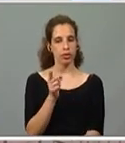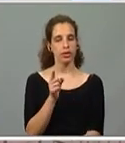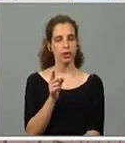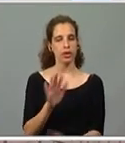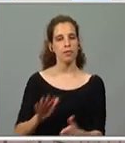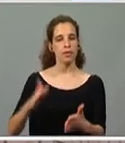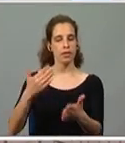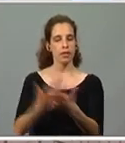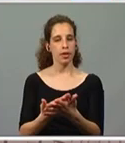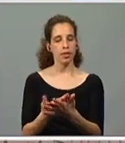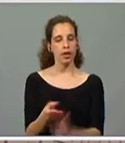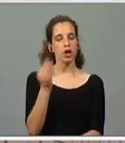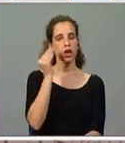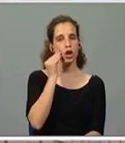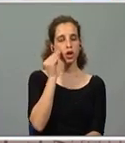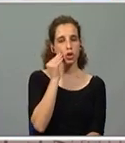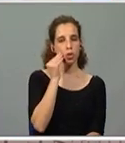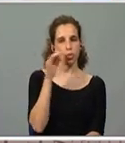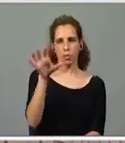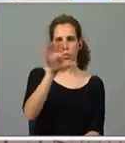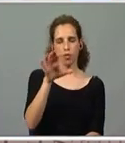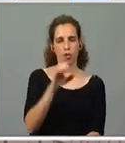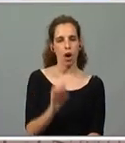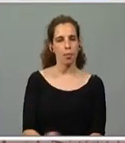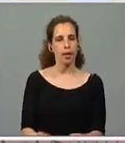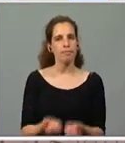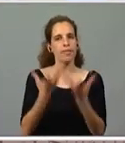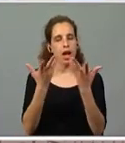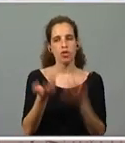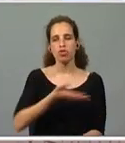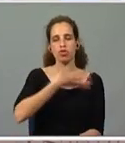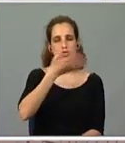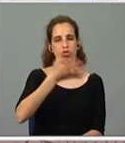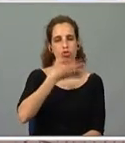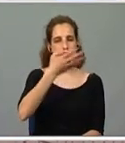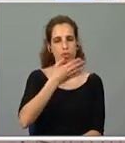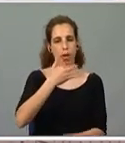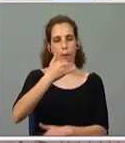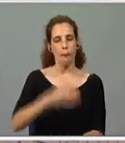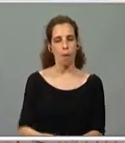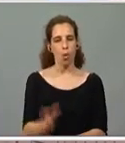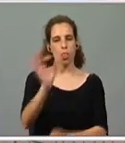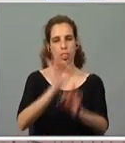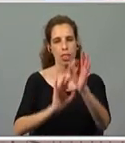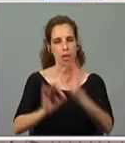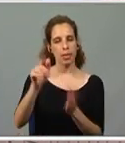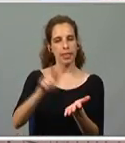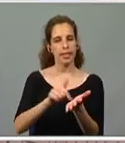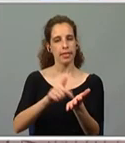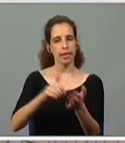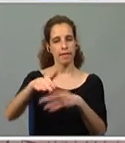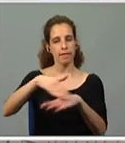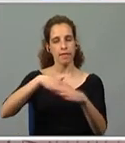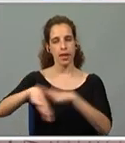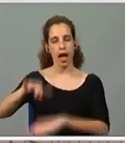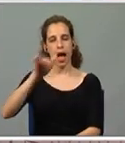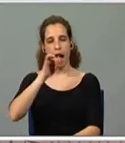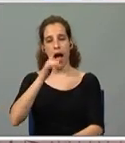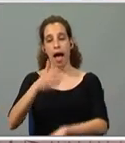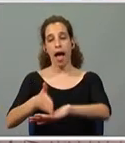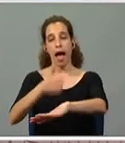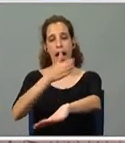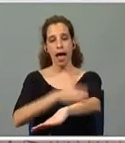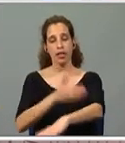nos mandaram e como, de uma forma tão clara, nos explicaram o tratamento que é necessário fazer às águas antes